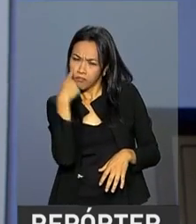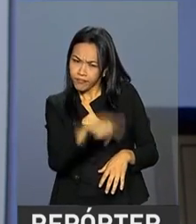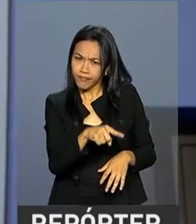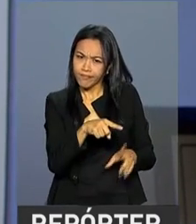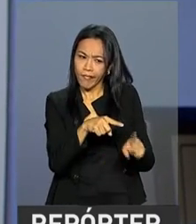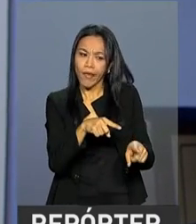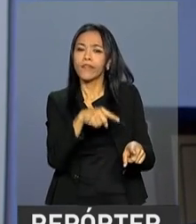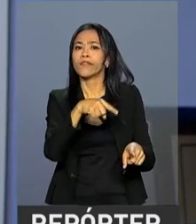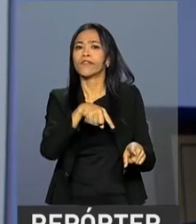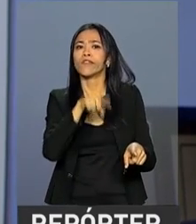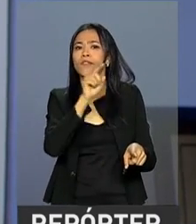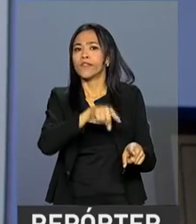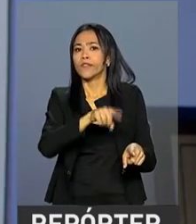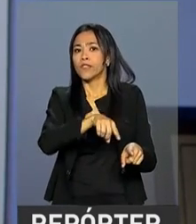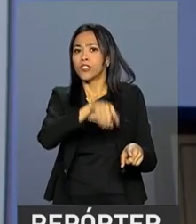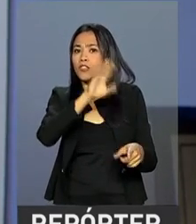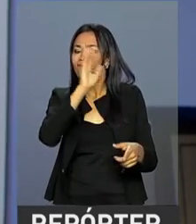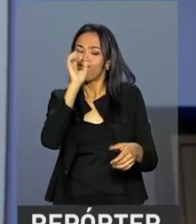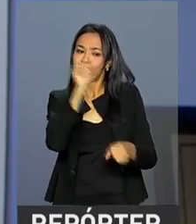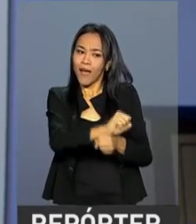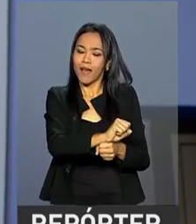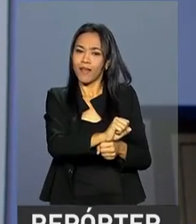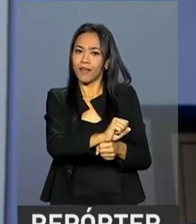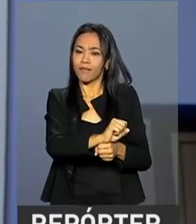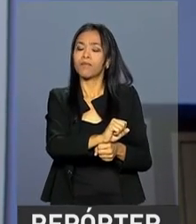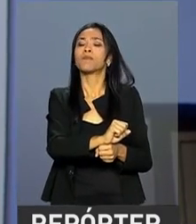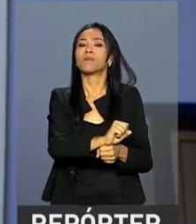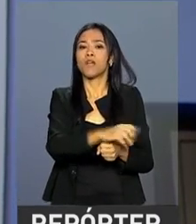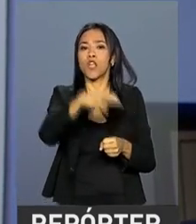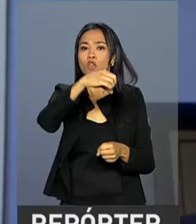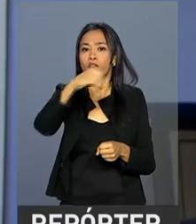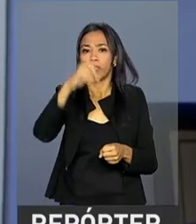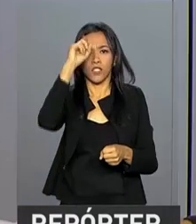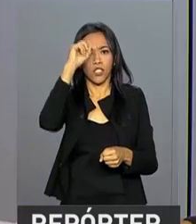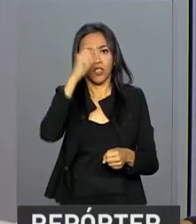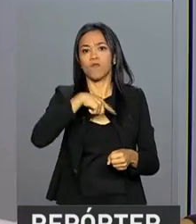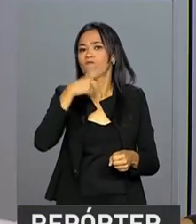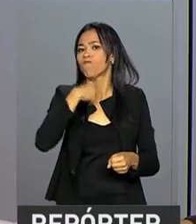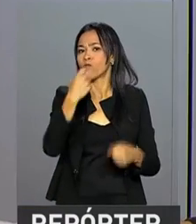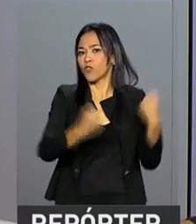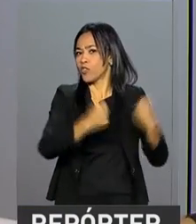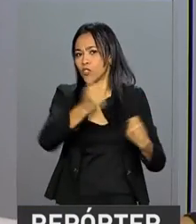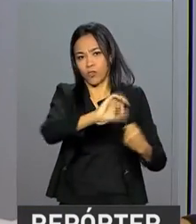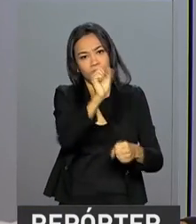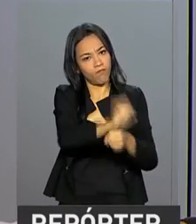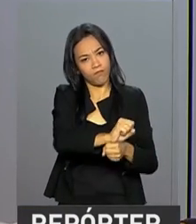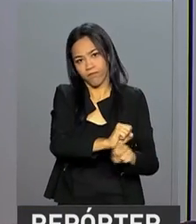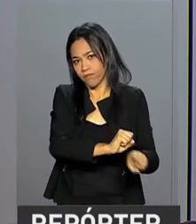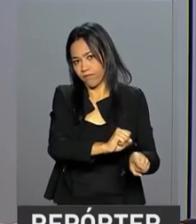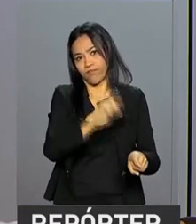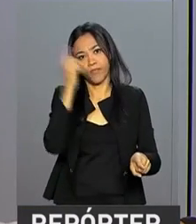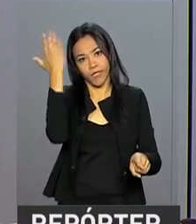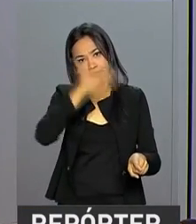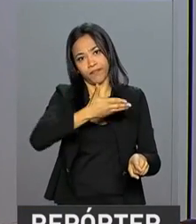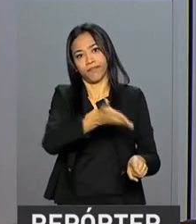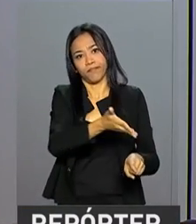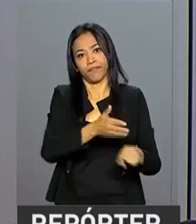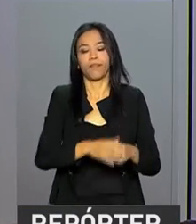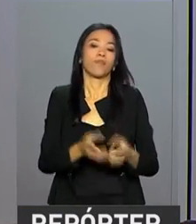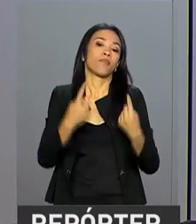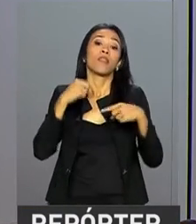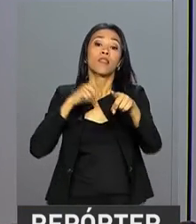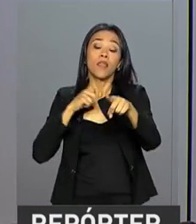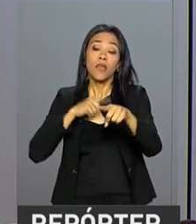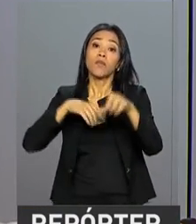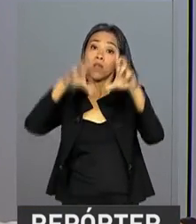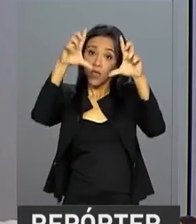fica com o direito de dirigir suspenso por no mínimo 90 dias nós já vemos resultados em cima da redução